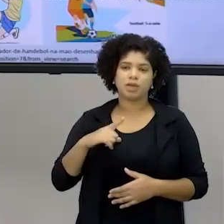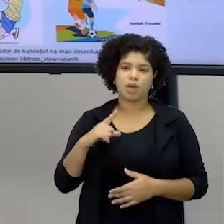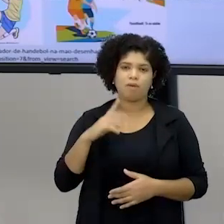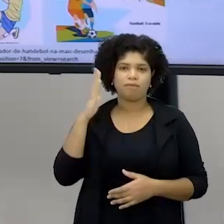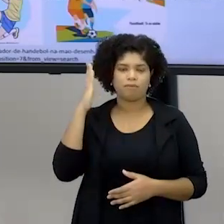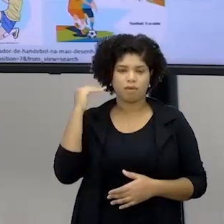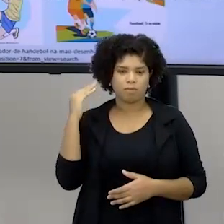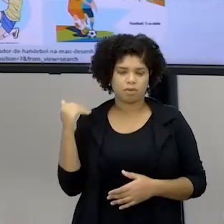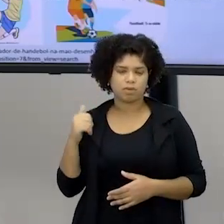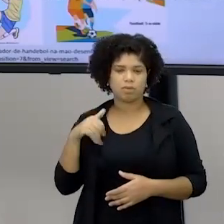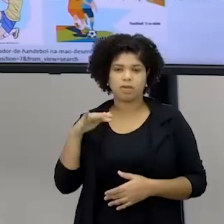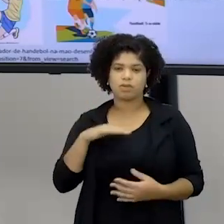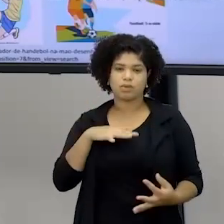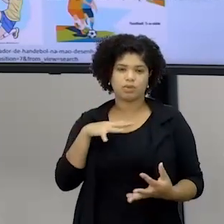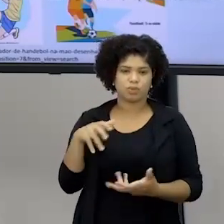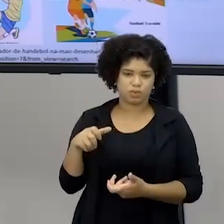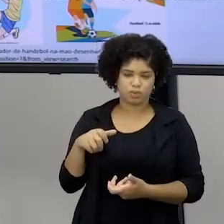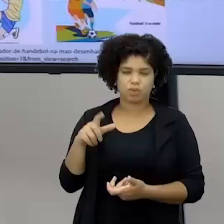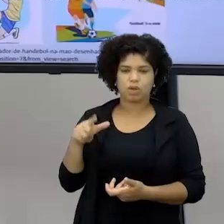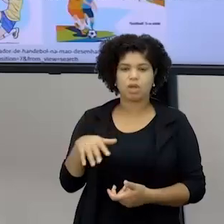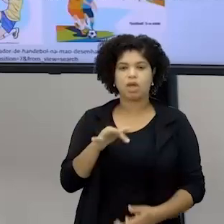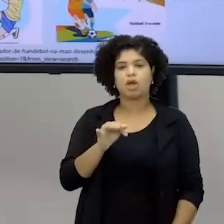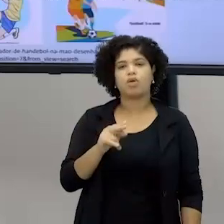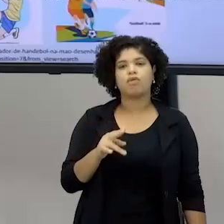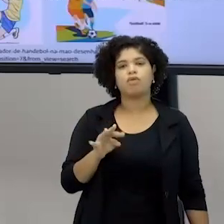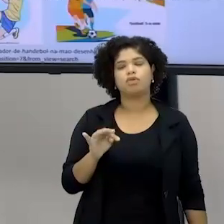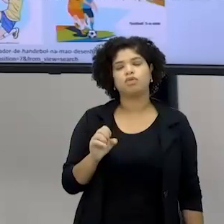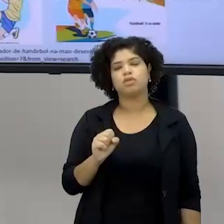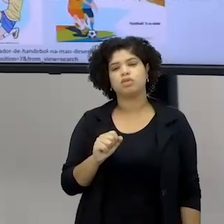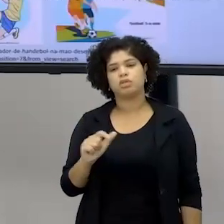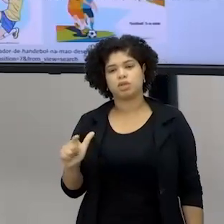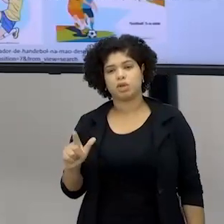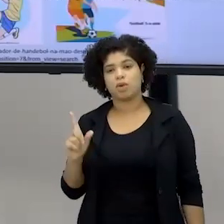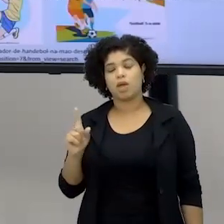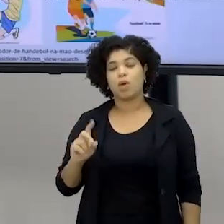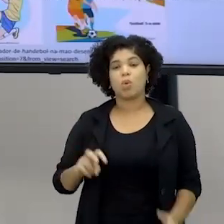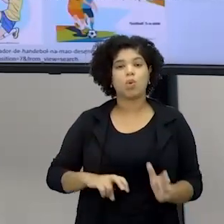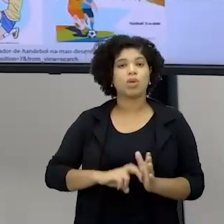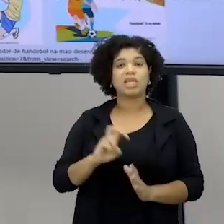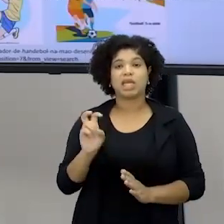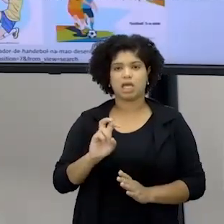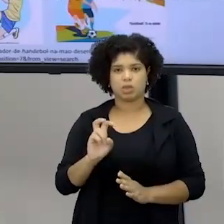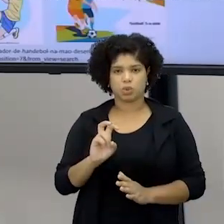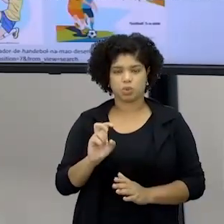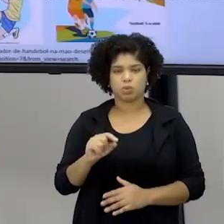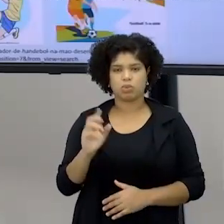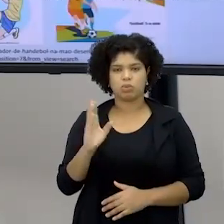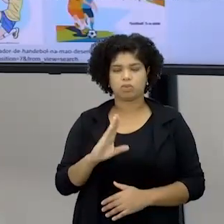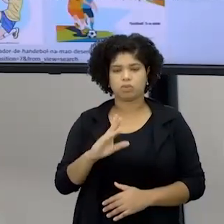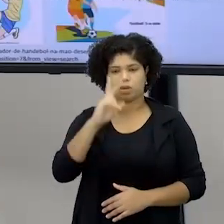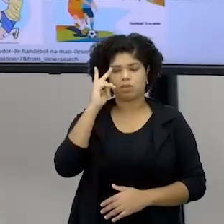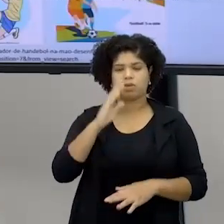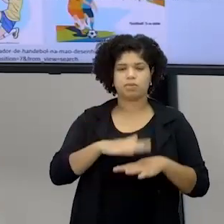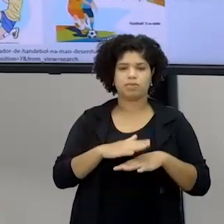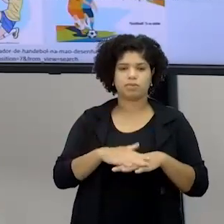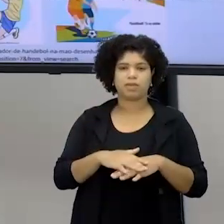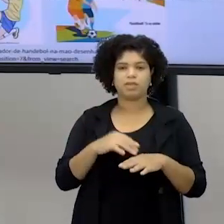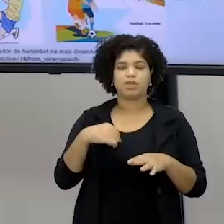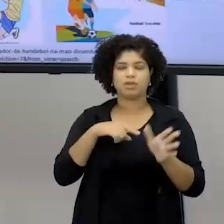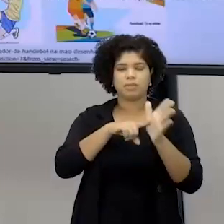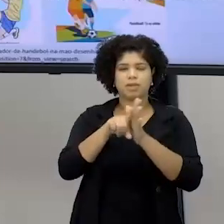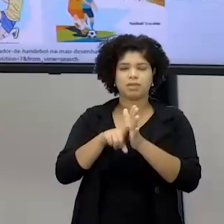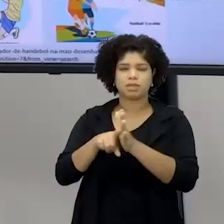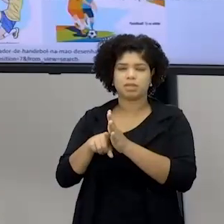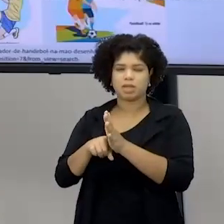já até citei isso aqui, vamos lá, o futsal. Ele é o 5º esporte mais praticado no Brasil. Então, assim, se a gente for começar a fazer pesquisas, a